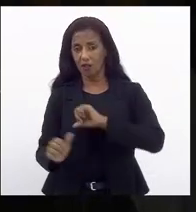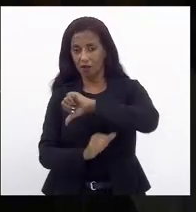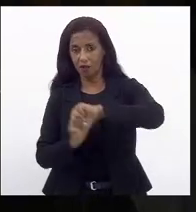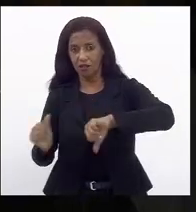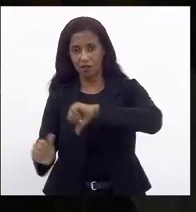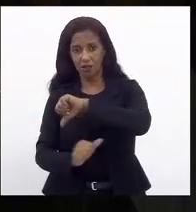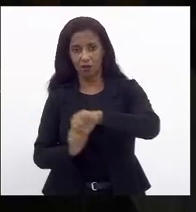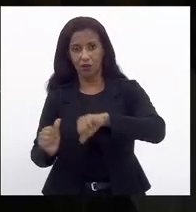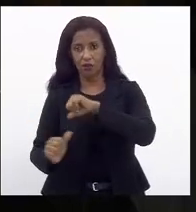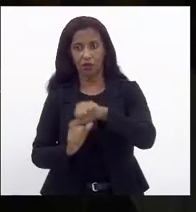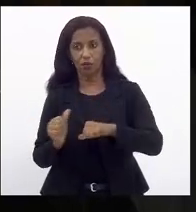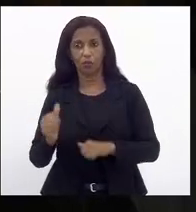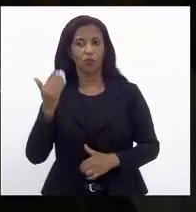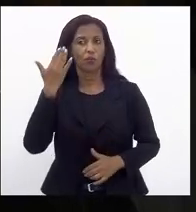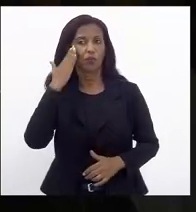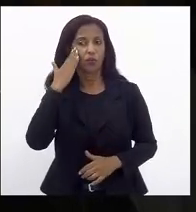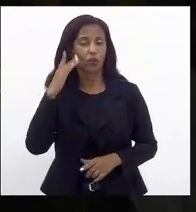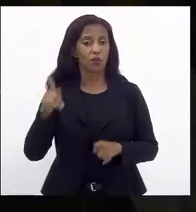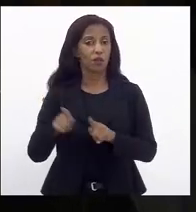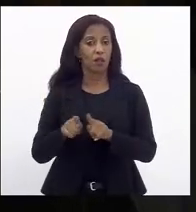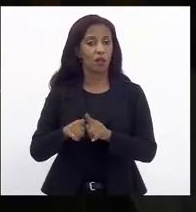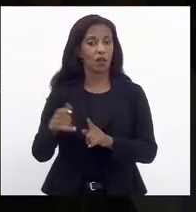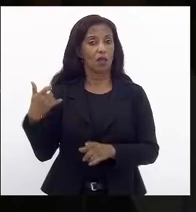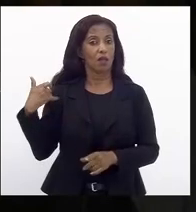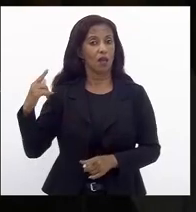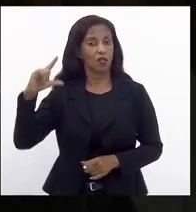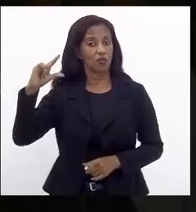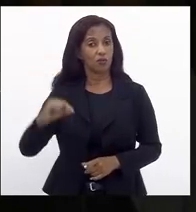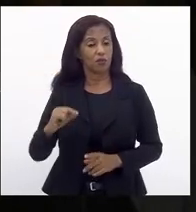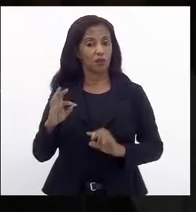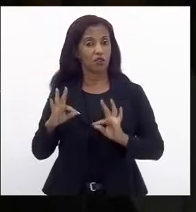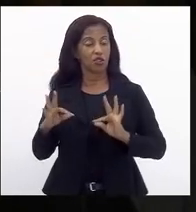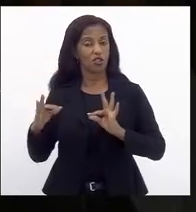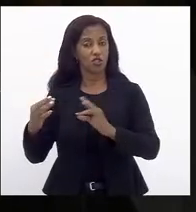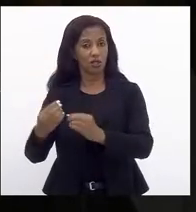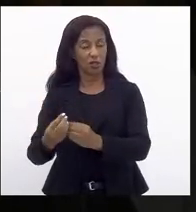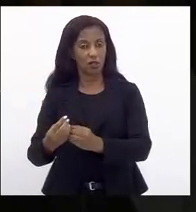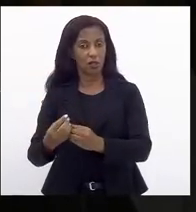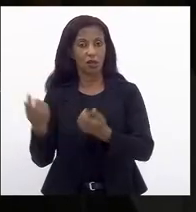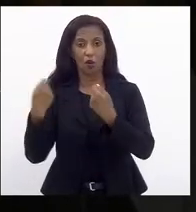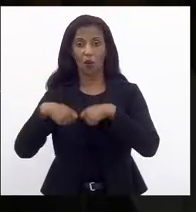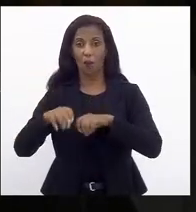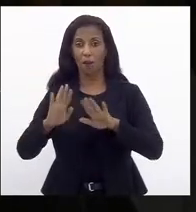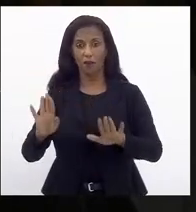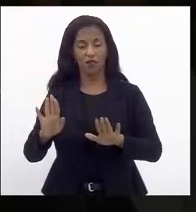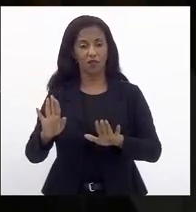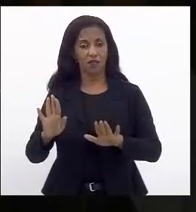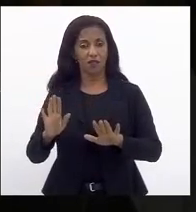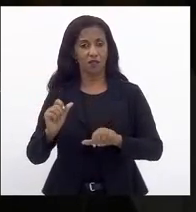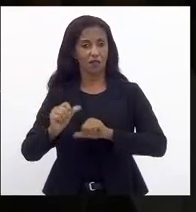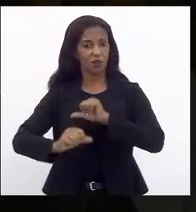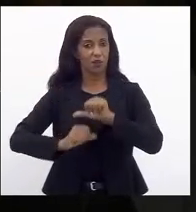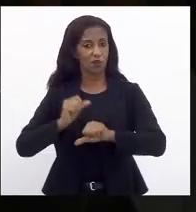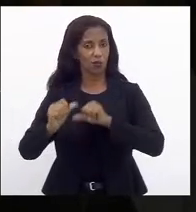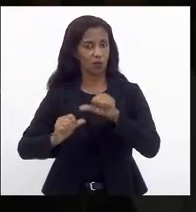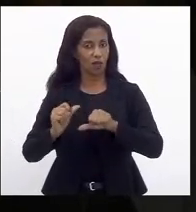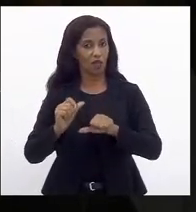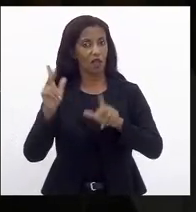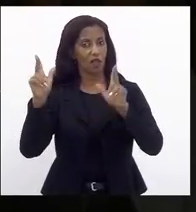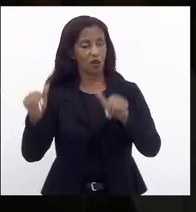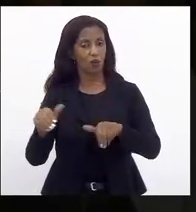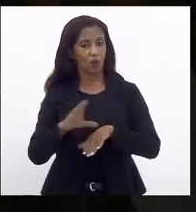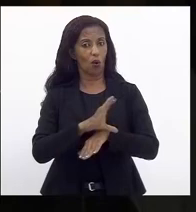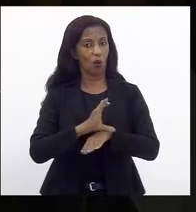o que nós entendemos é que Inclusive a idade mínima geral para todos os servidores não precisa reproduzir o que está no Congresso Federal